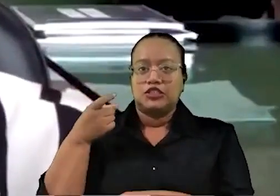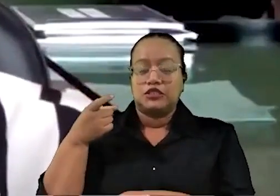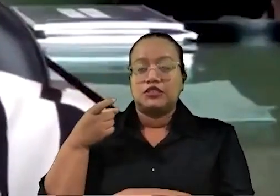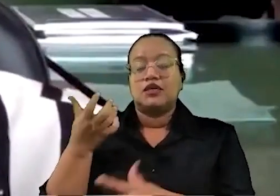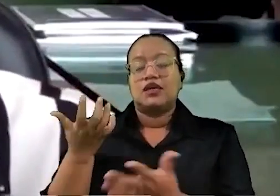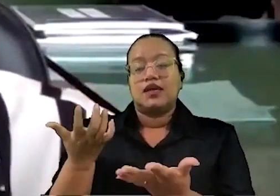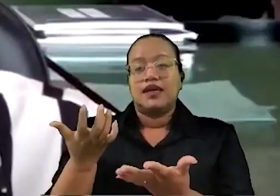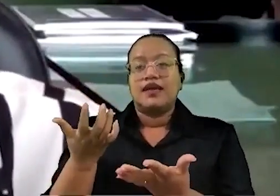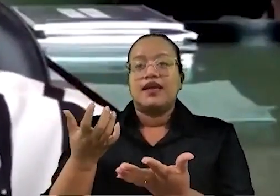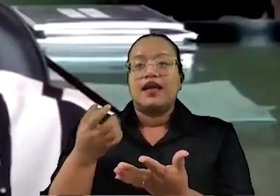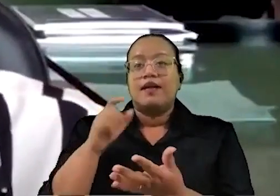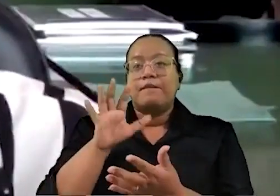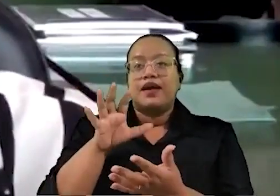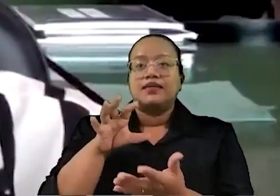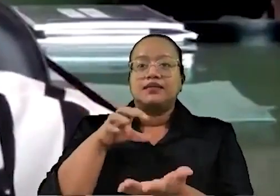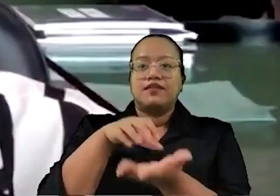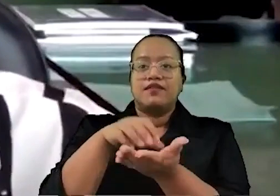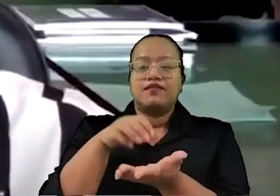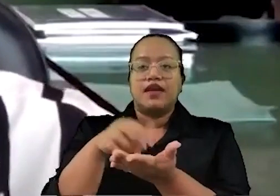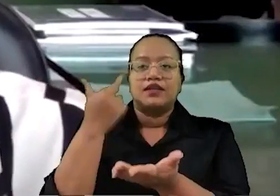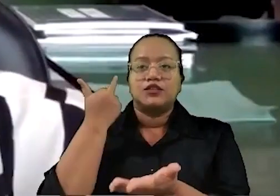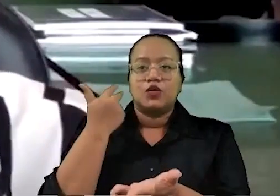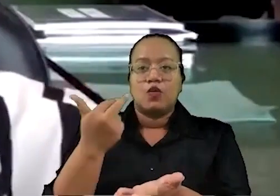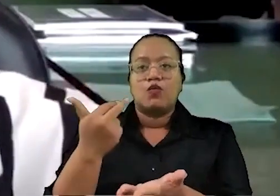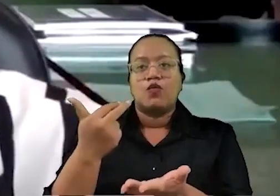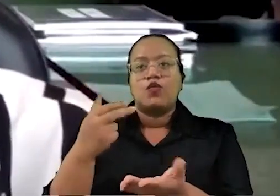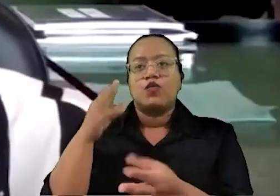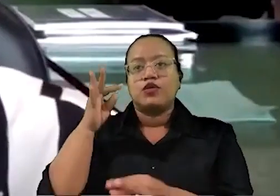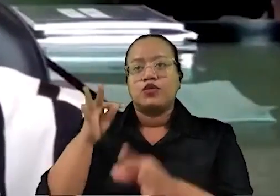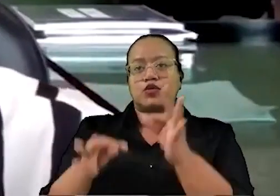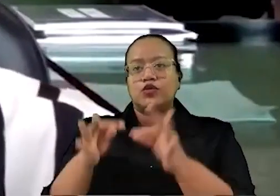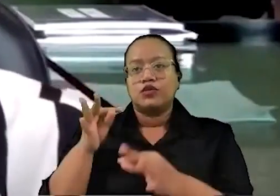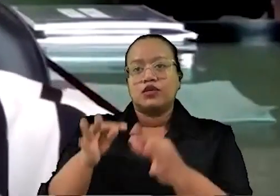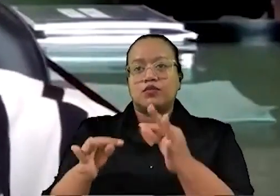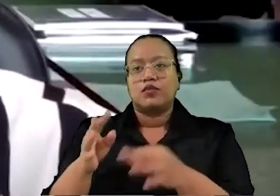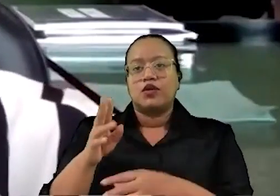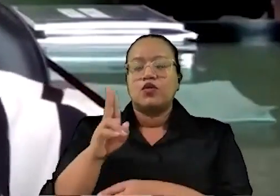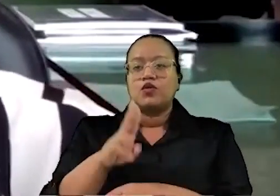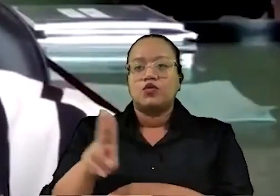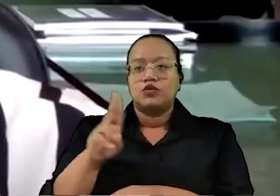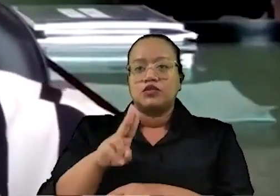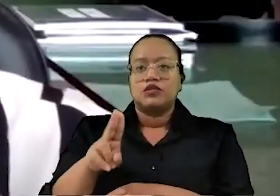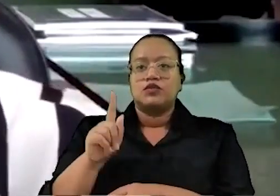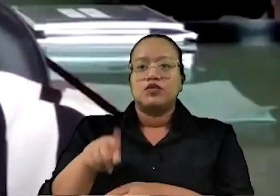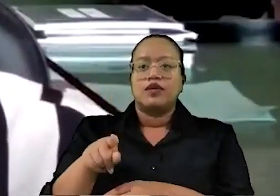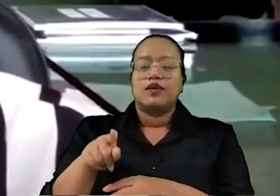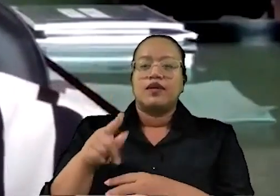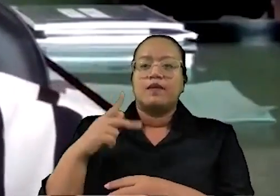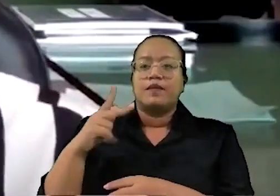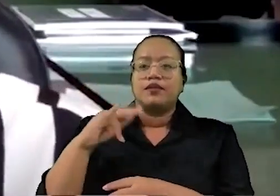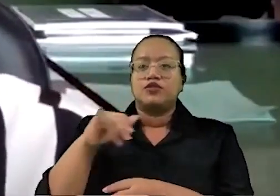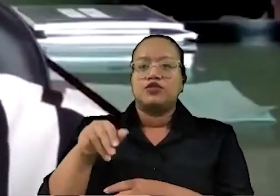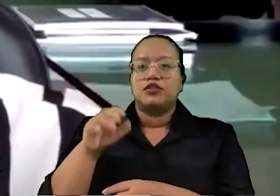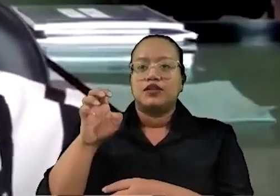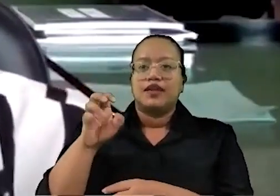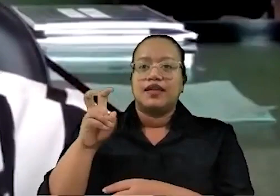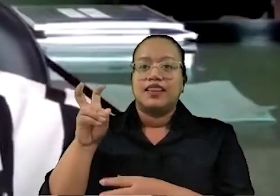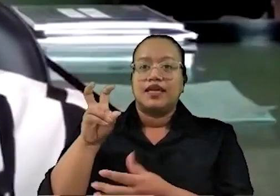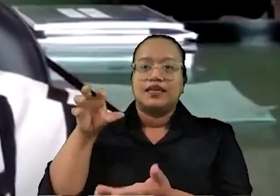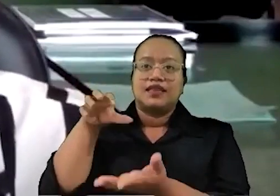e o tribunal ainda estão no que a gente chama o PJE da Quinta Região, mas isso é só, a gente está aqui nessa fase de